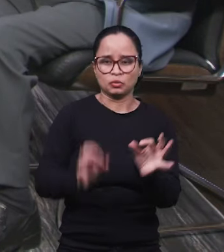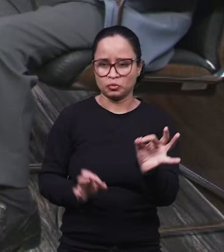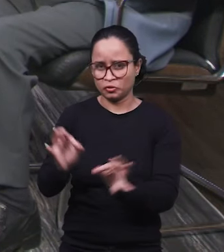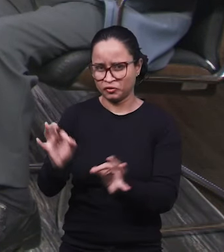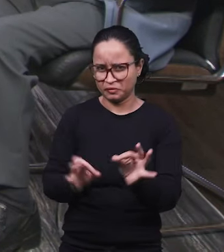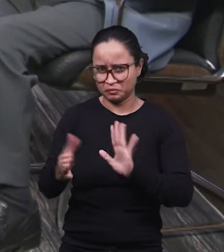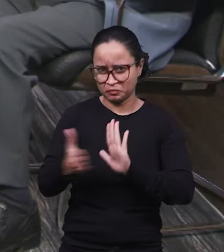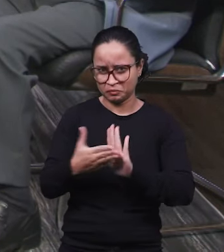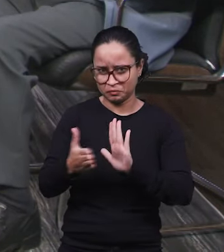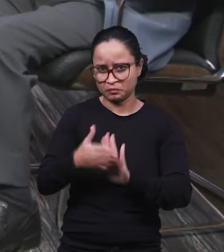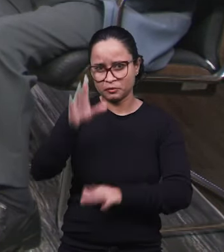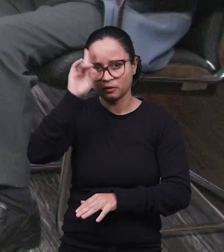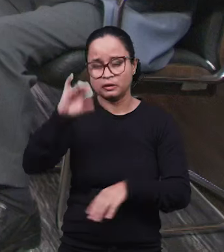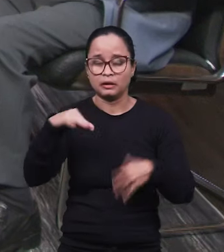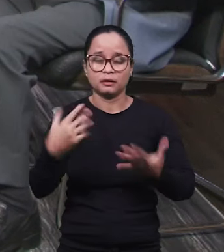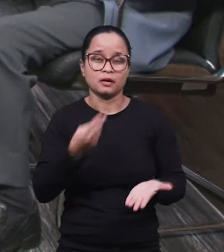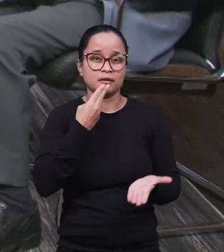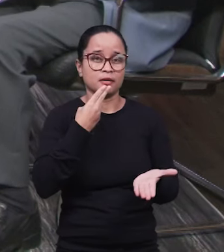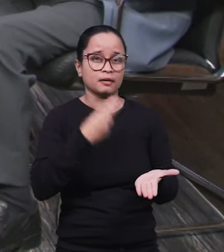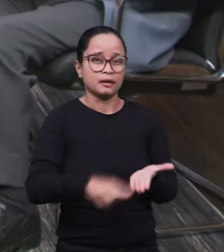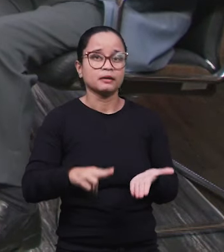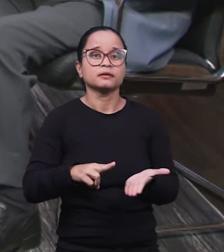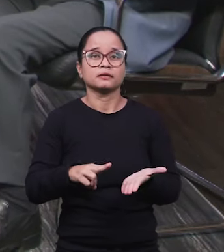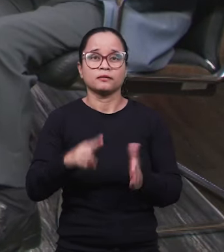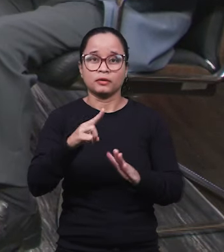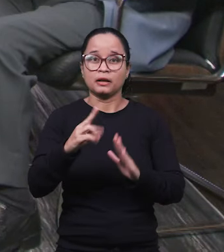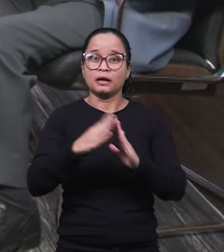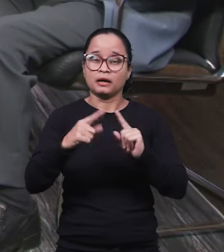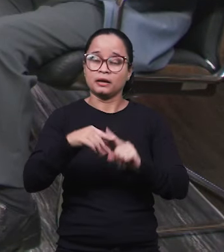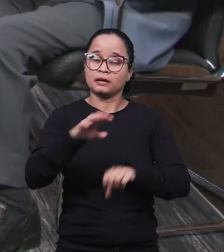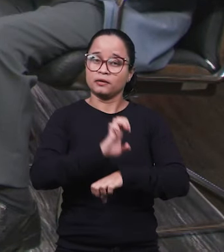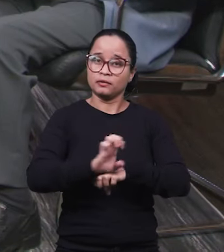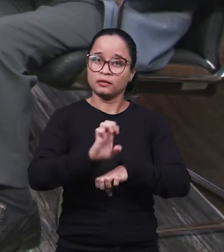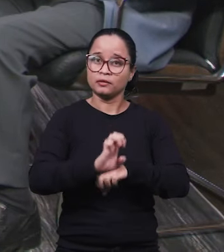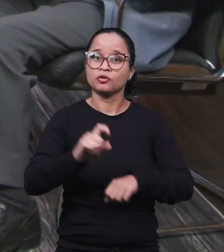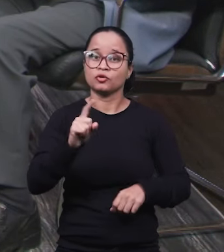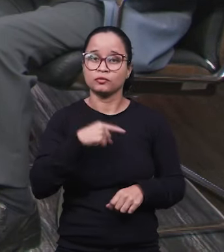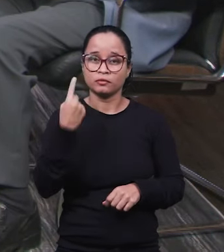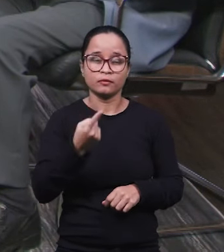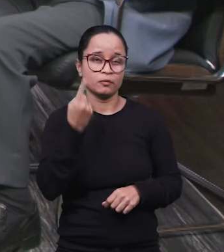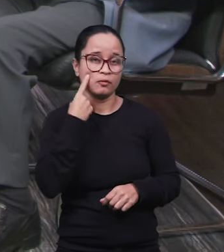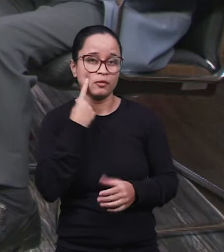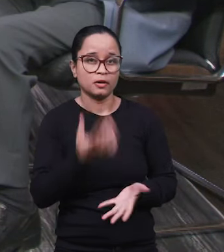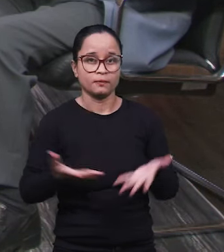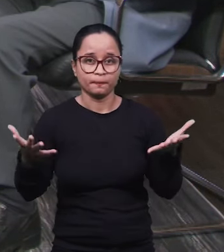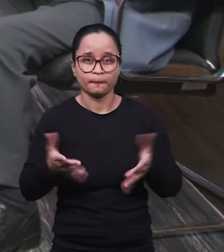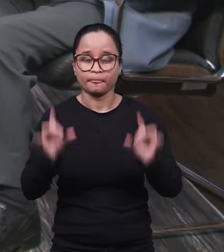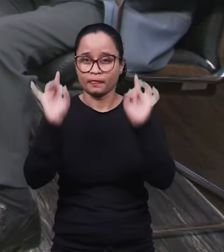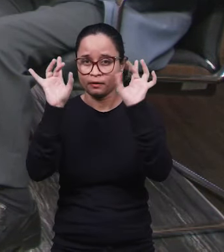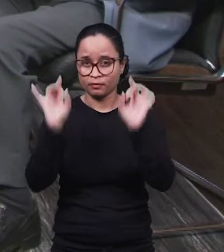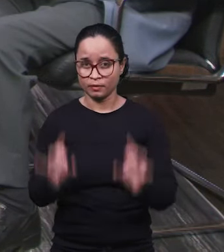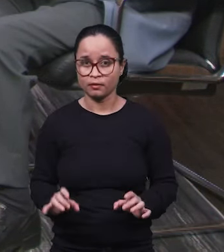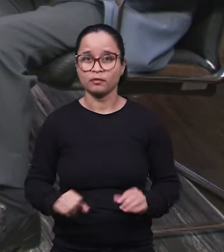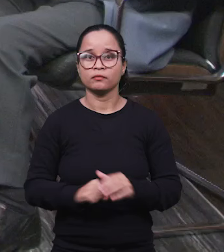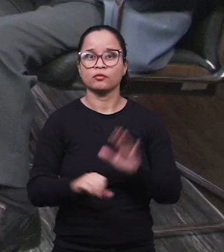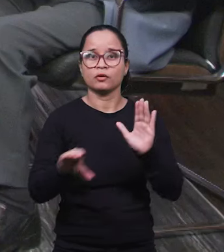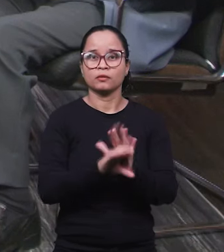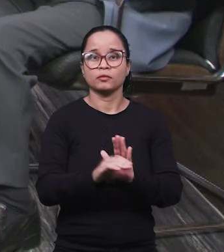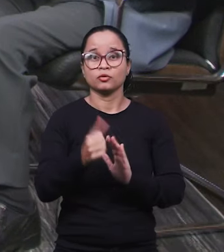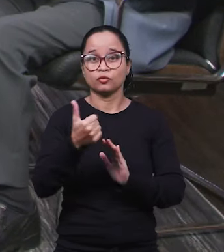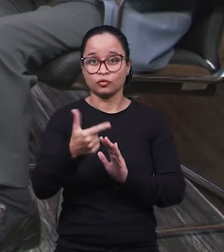de Deus ali. Assim, essa carta, ela foi escrita à igreja de Éfeso e nós vamos considerar aqui, especialmente o capítulo 2 do